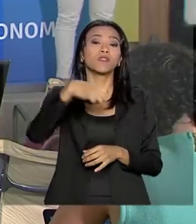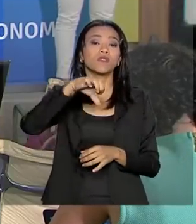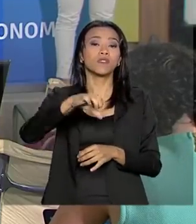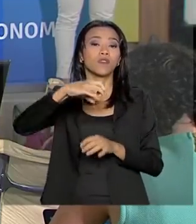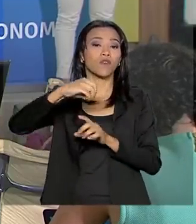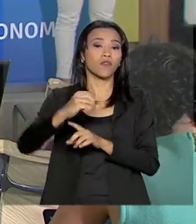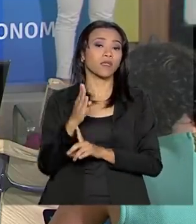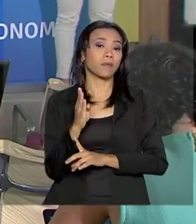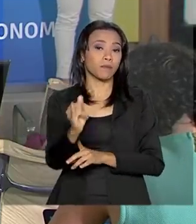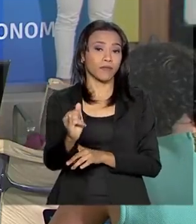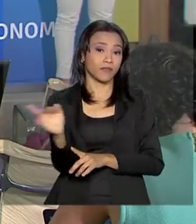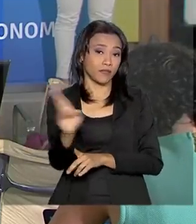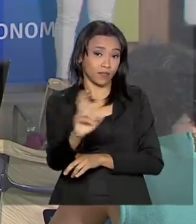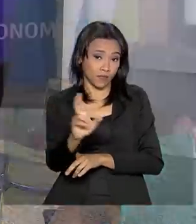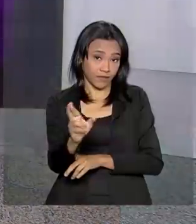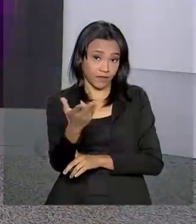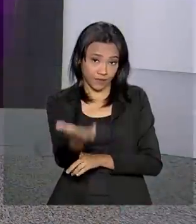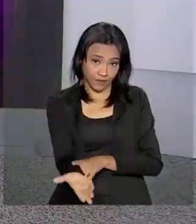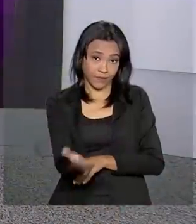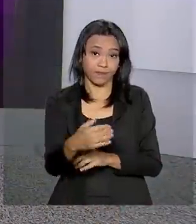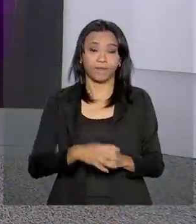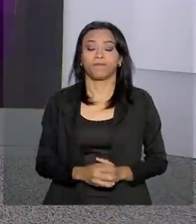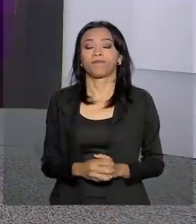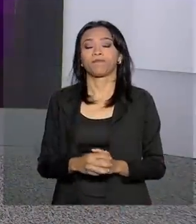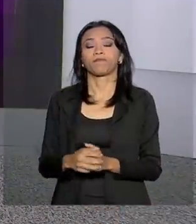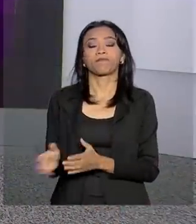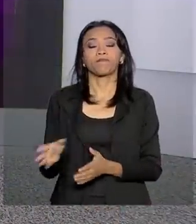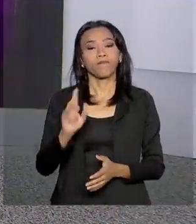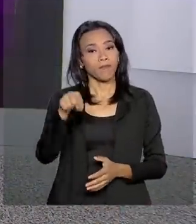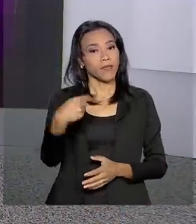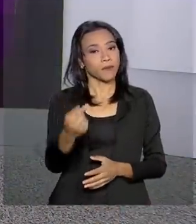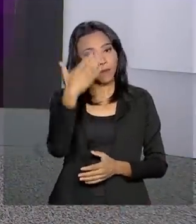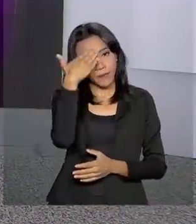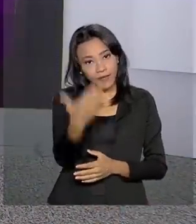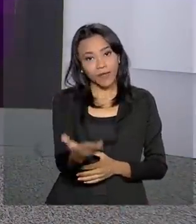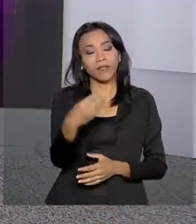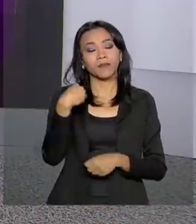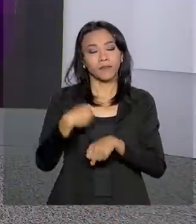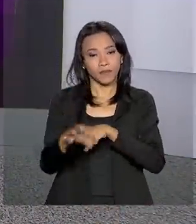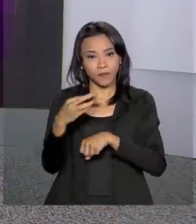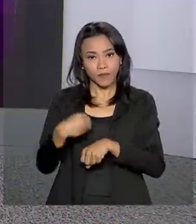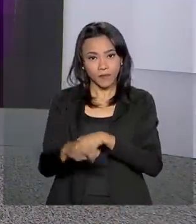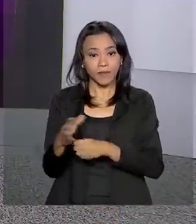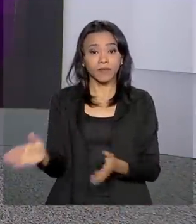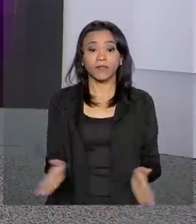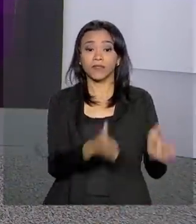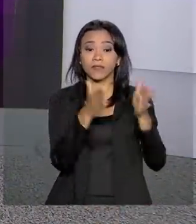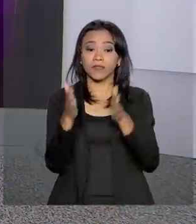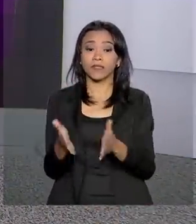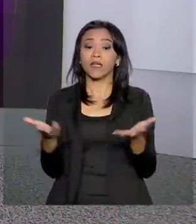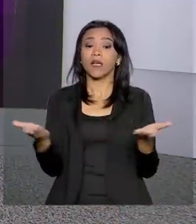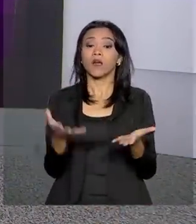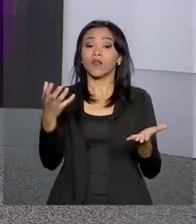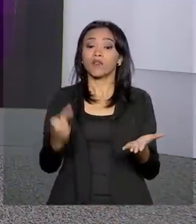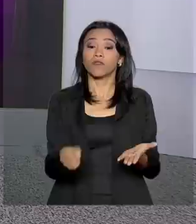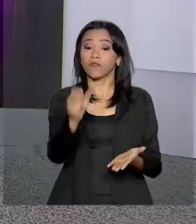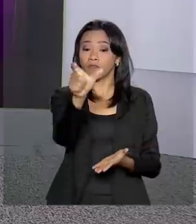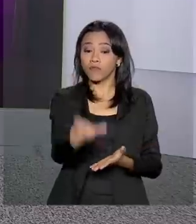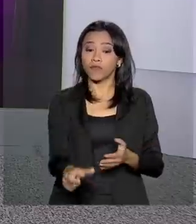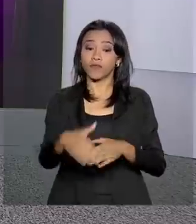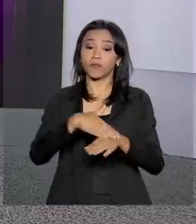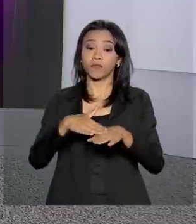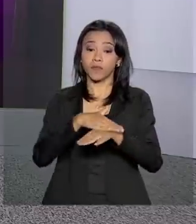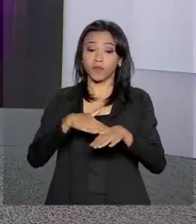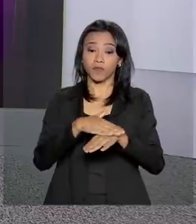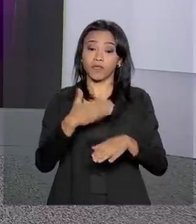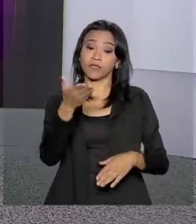290 bilhões de reais. Voltamos com você, Roberto. Tá certo, Márcia. A gente volta a falar depois. Obrigado, por enquanto, pelas informações. E agora nós vamos conversar com a repórter Cleide